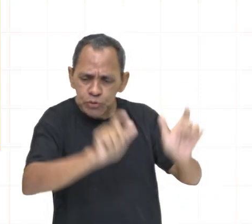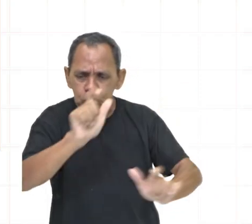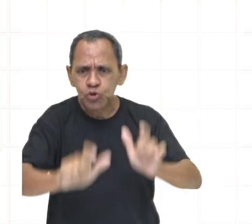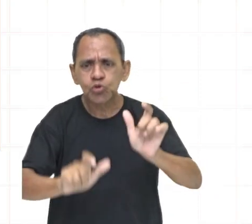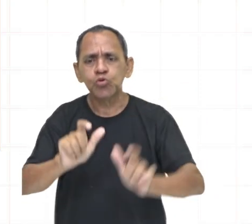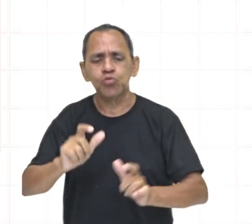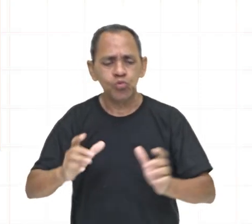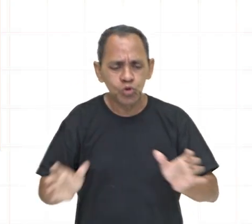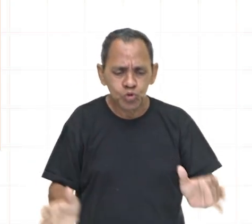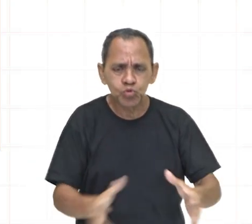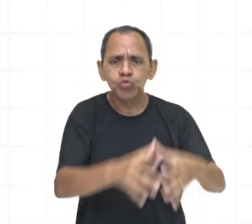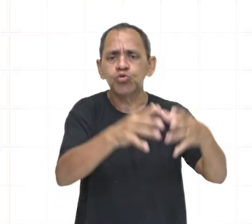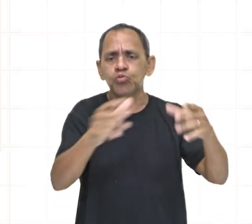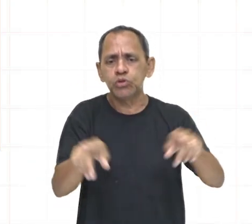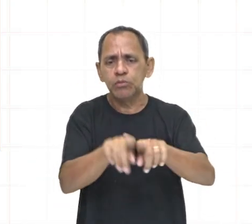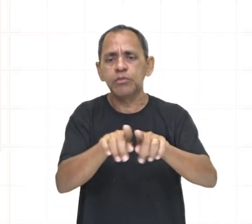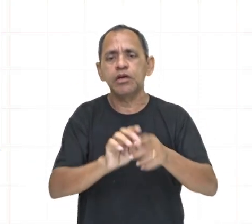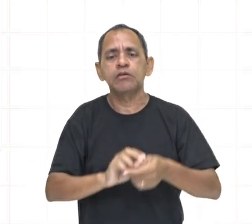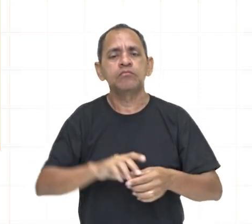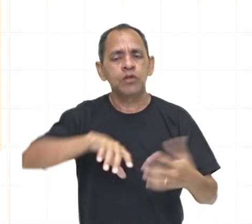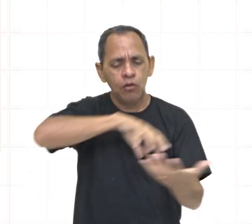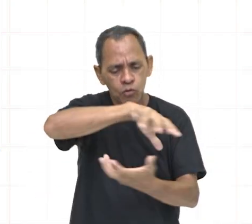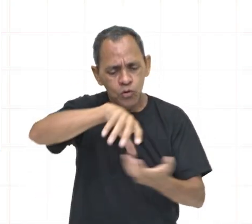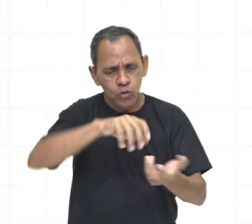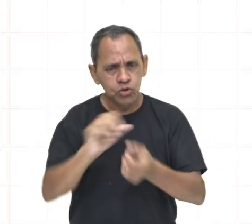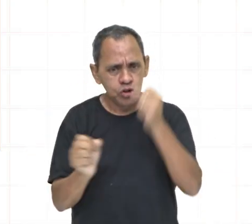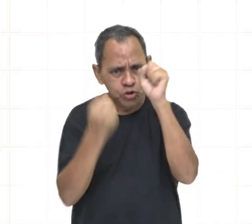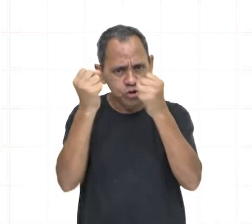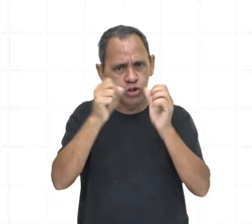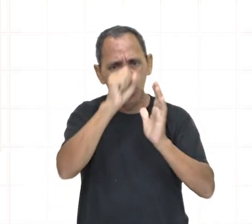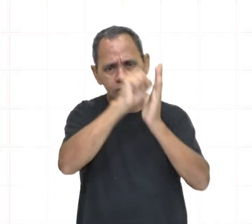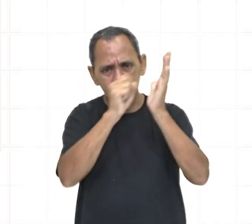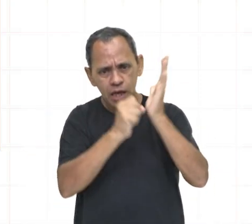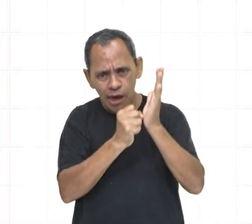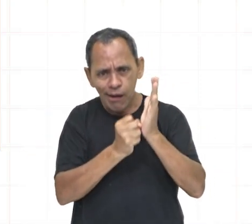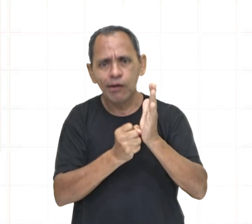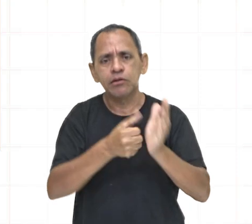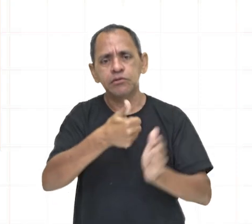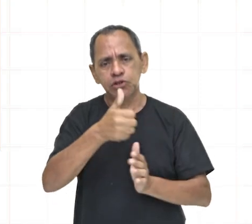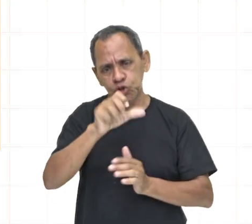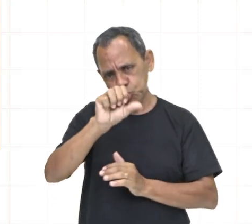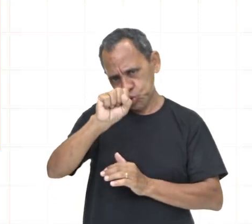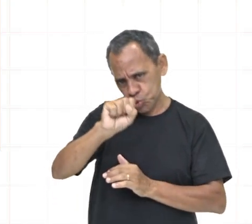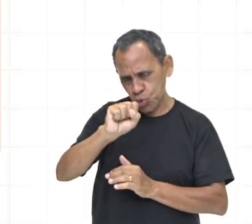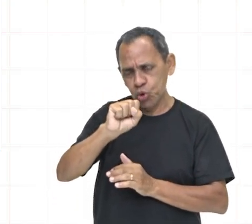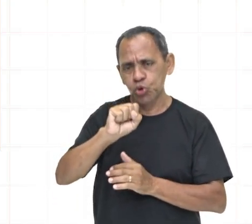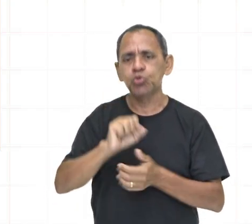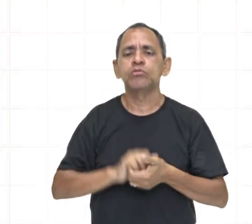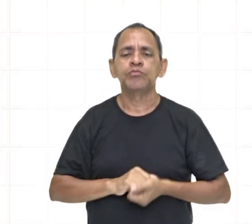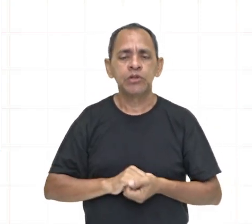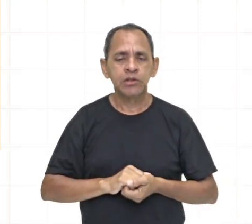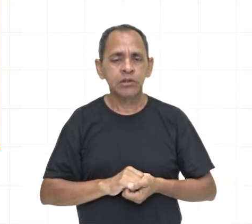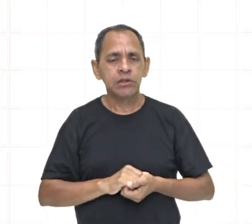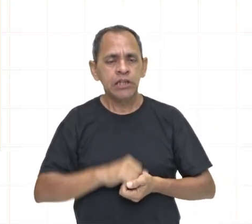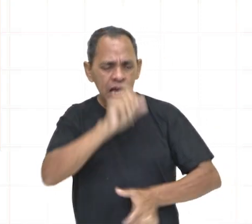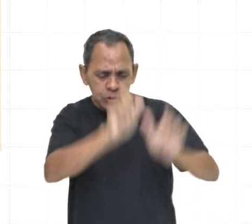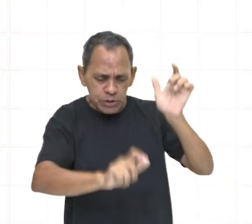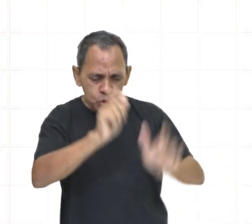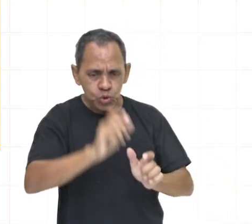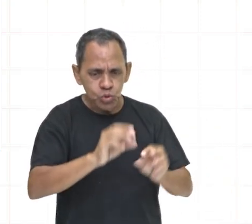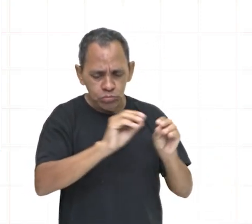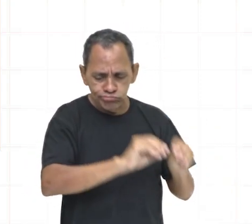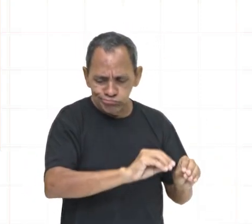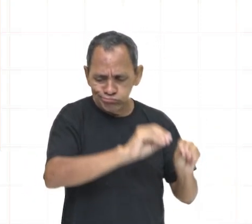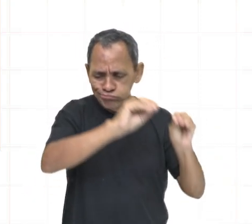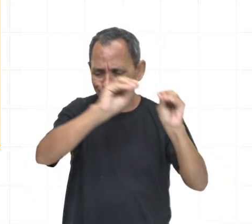aí no século XVIII, né? Tendo essas mudanças, as pessoas começam ali a sair do campo, começam a ir para essas